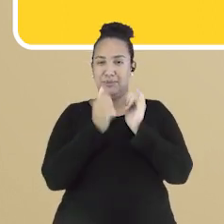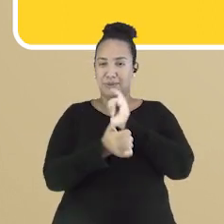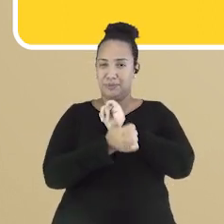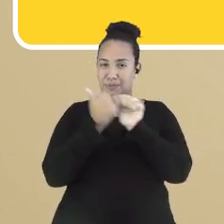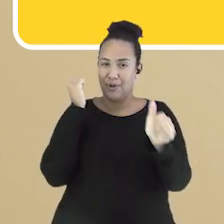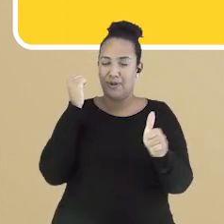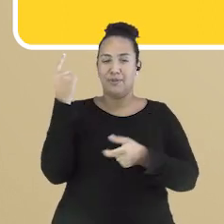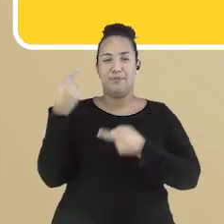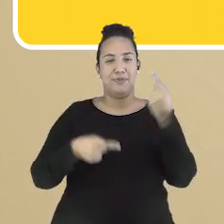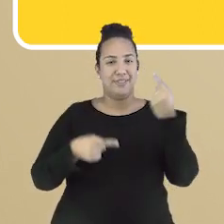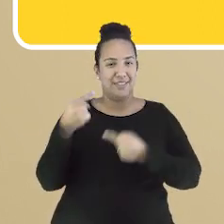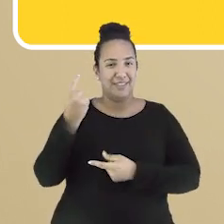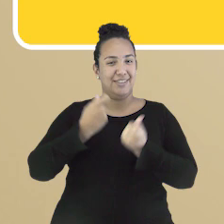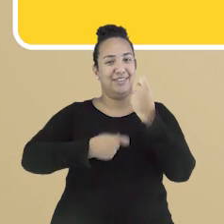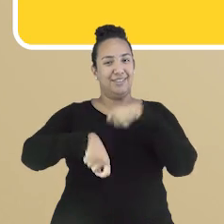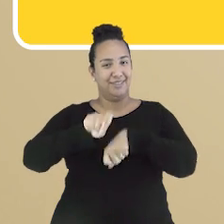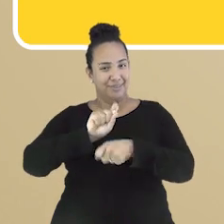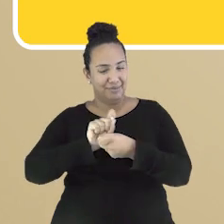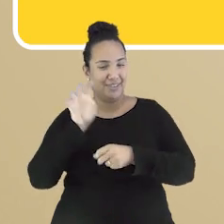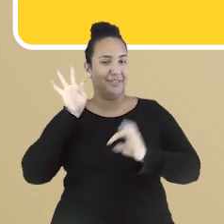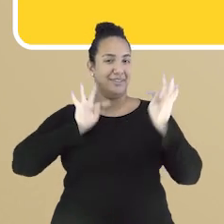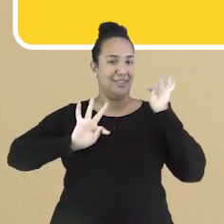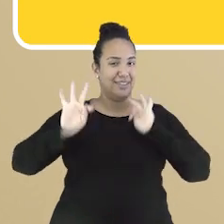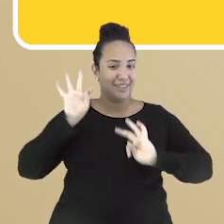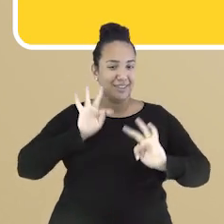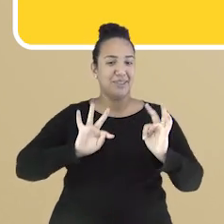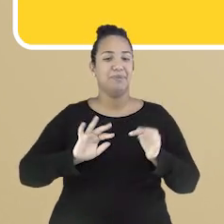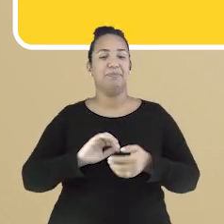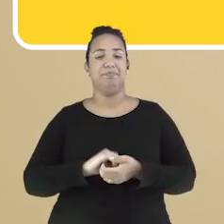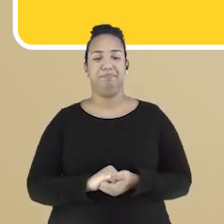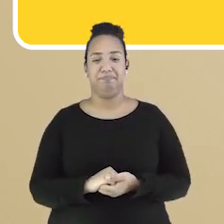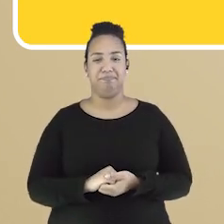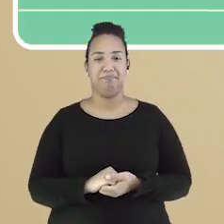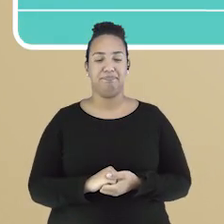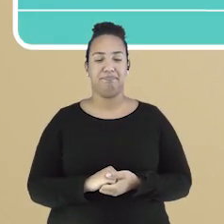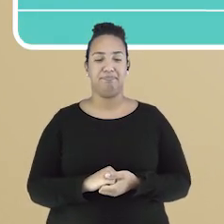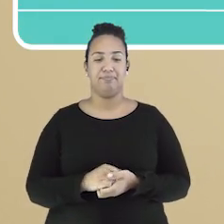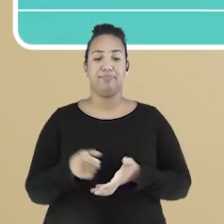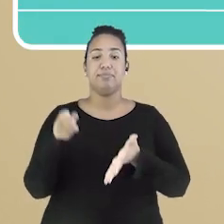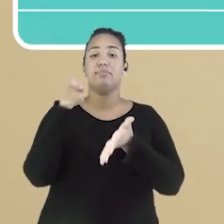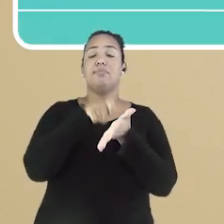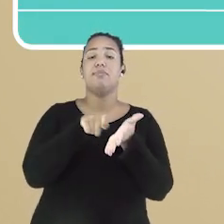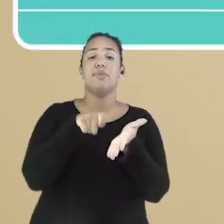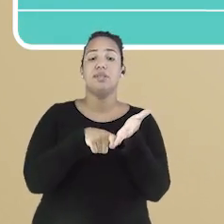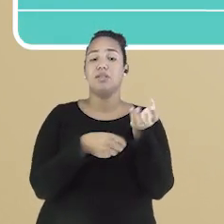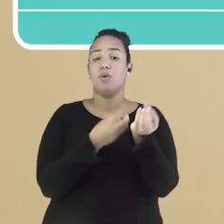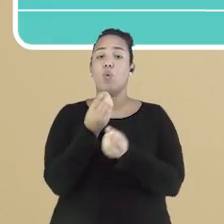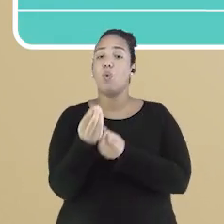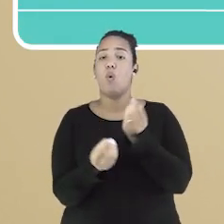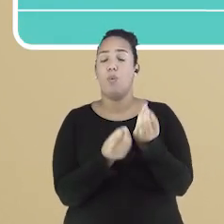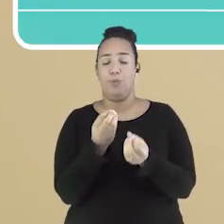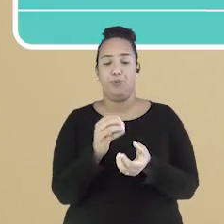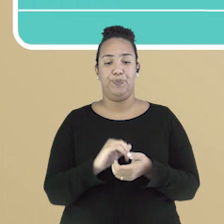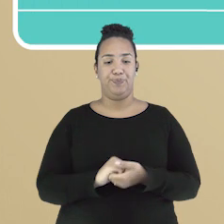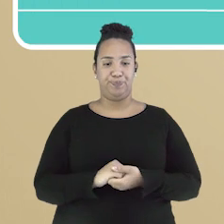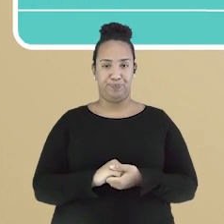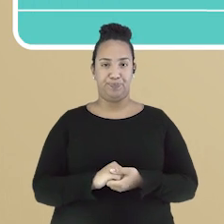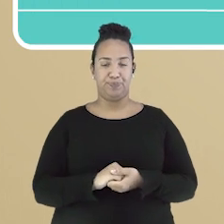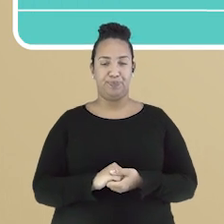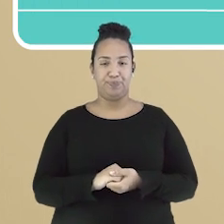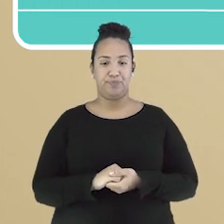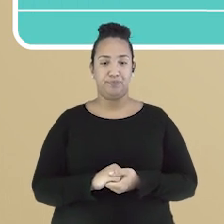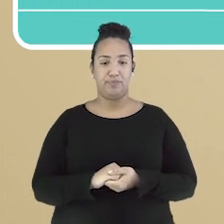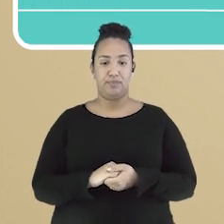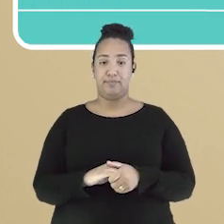os esportes, política, economia, turismo. A escrita de um editorial funciona mais ou menos da seguinte